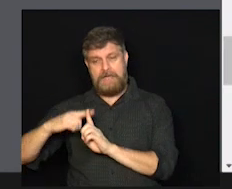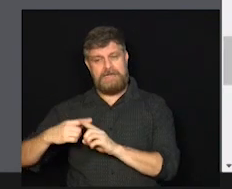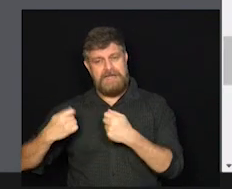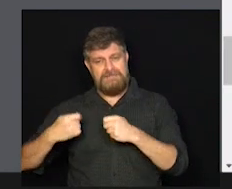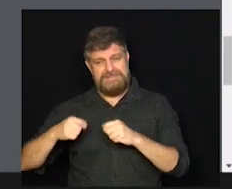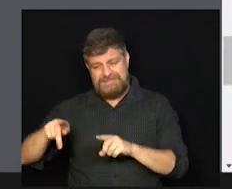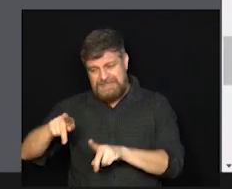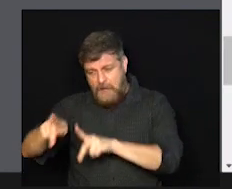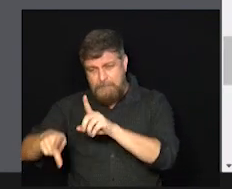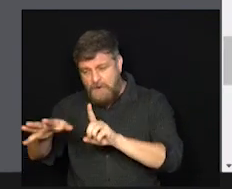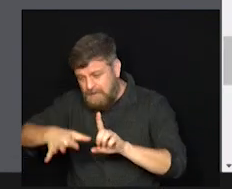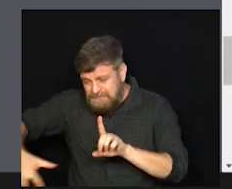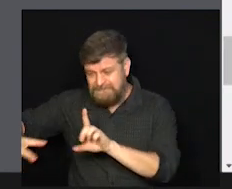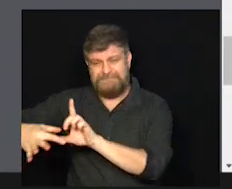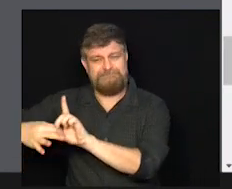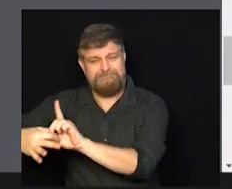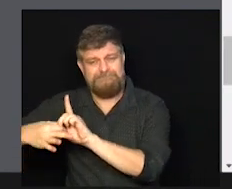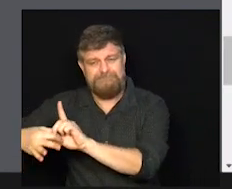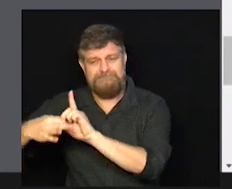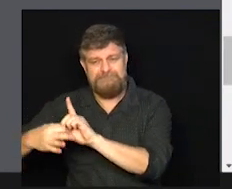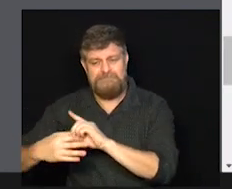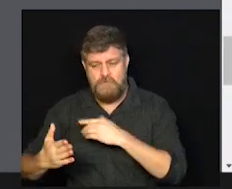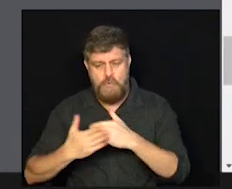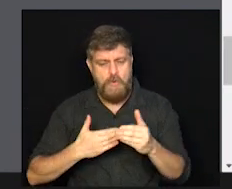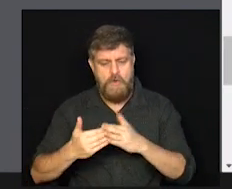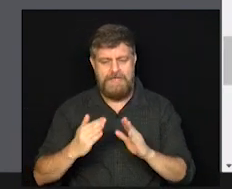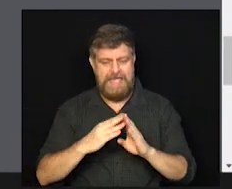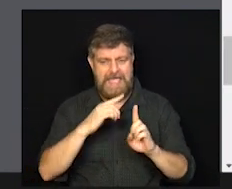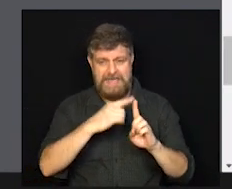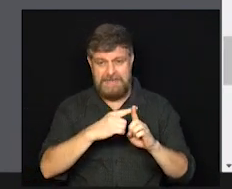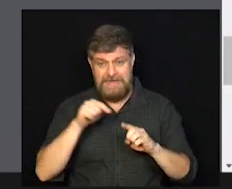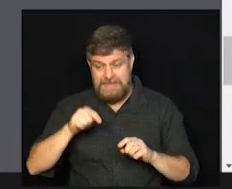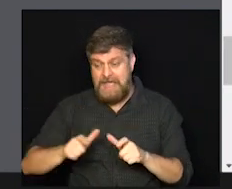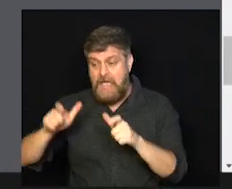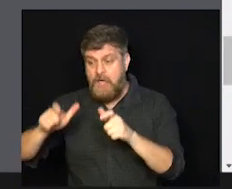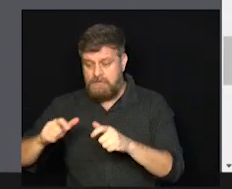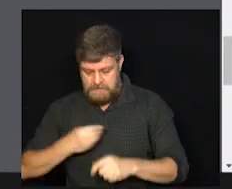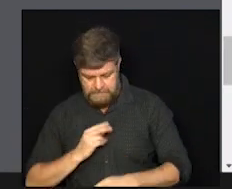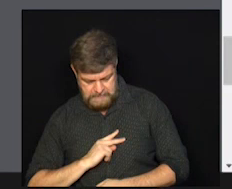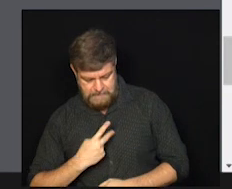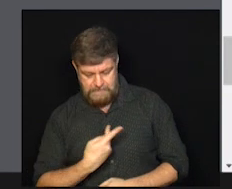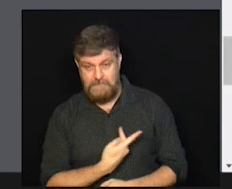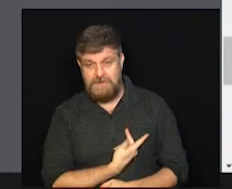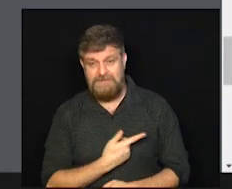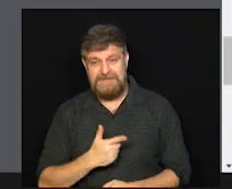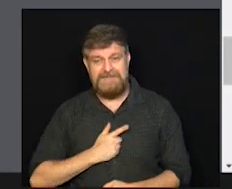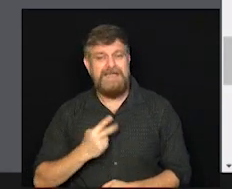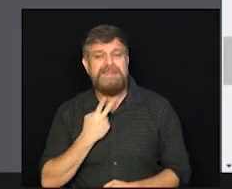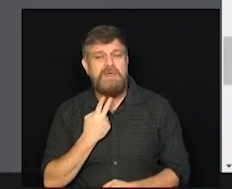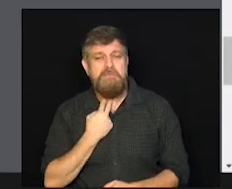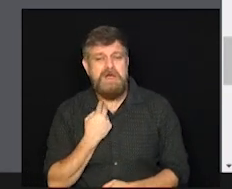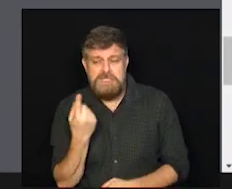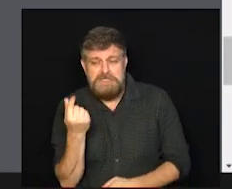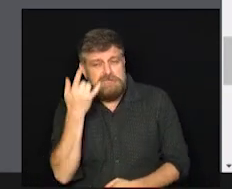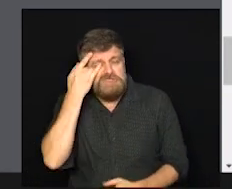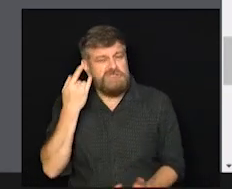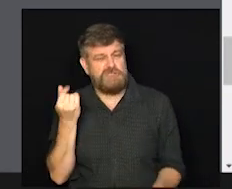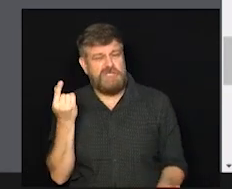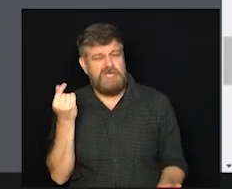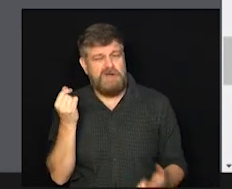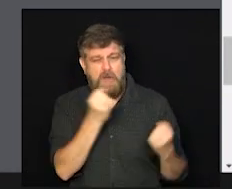inserção humanizadora. As igrejas, ao invés de espaço de conversão, de dinheiro e de poder. Os que